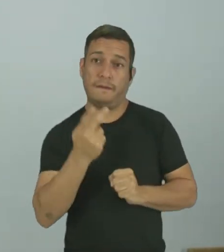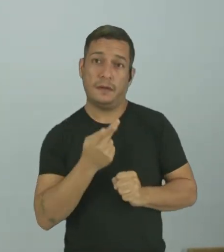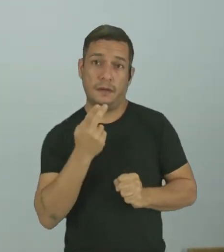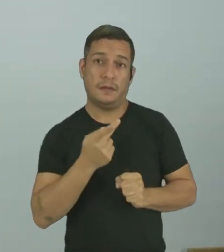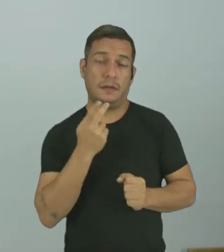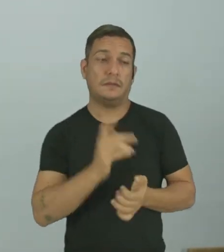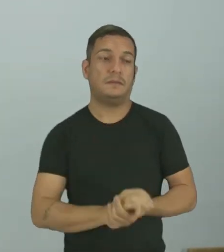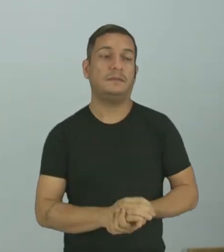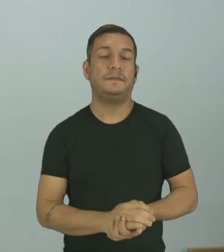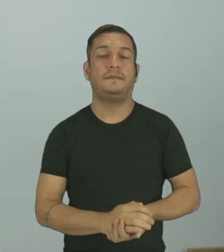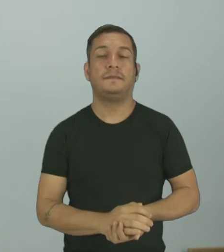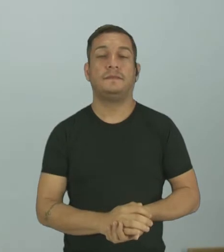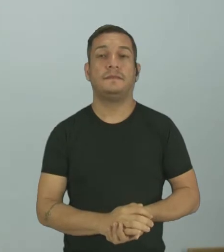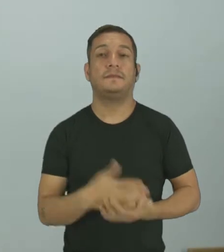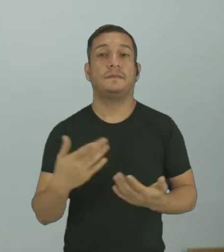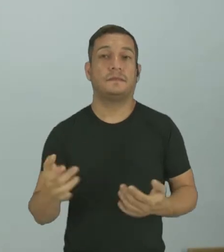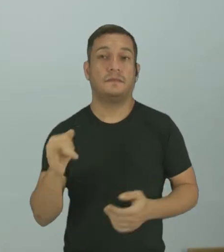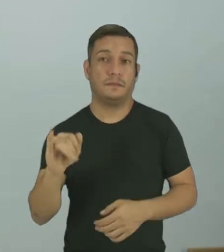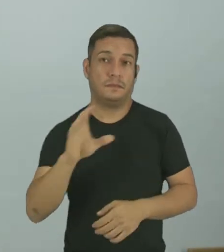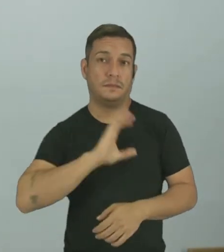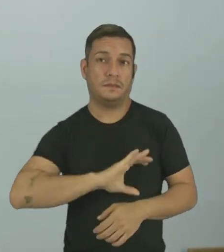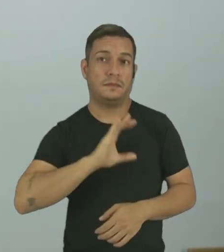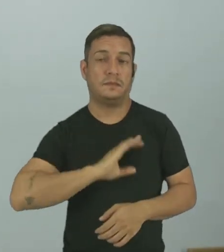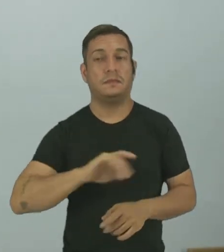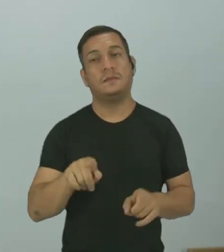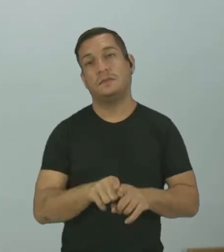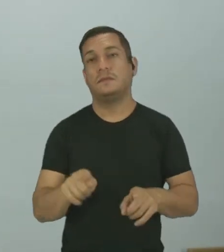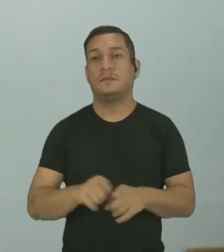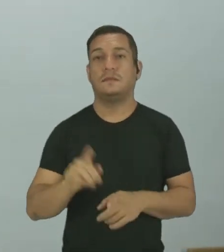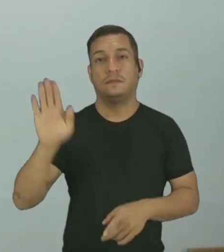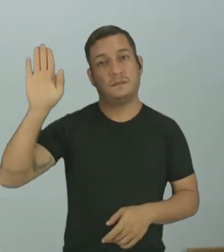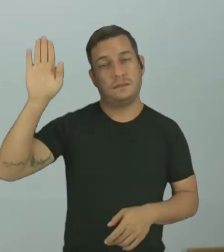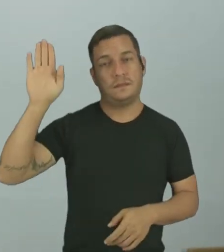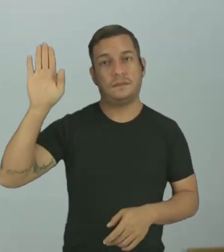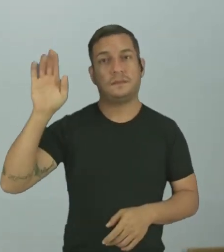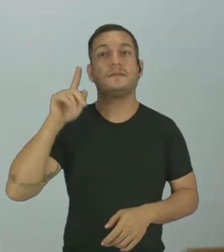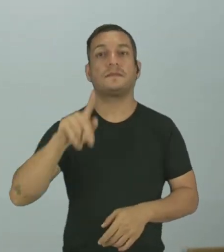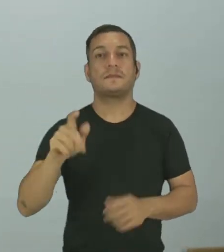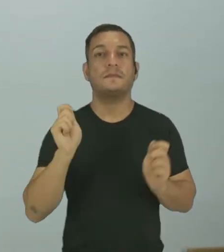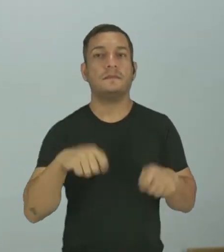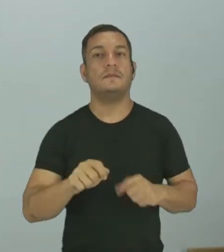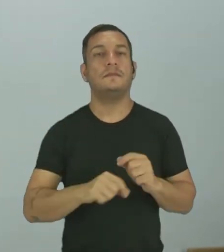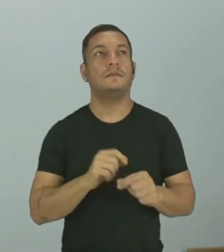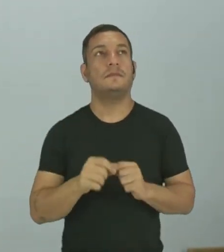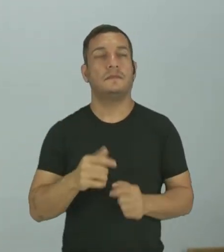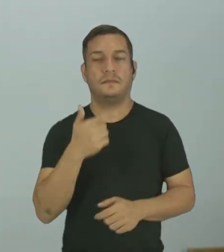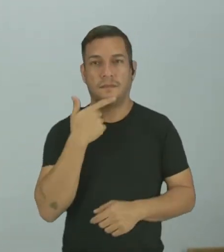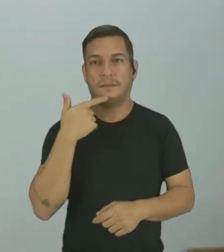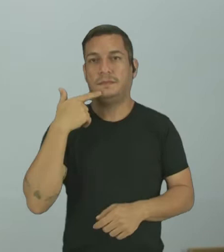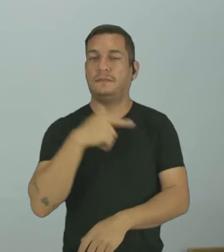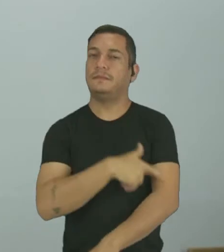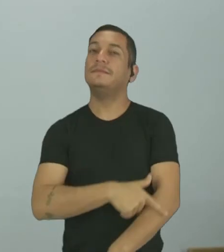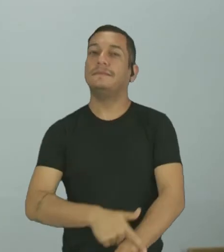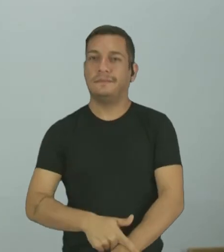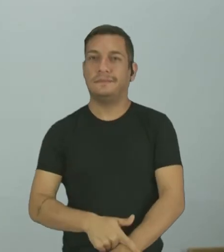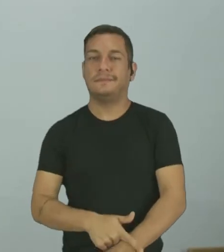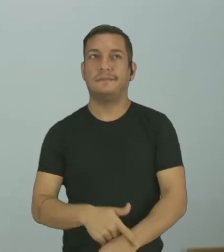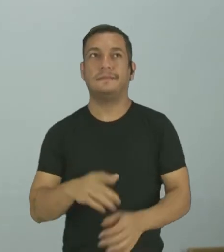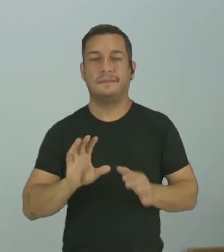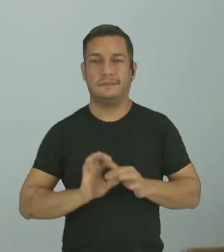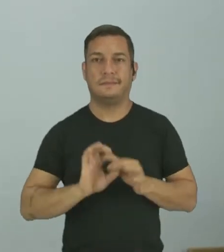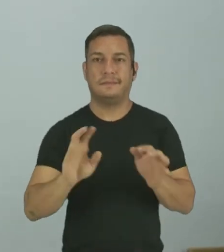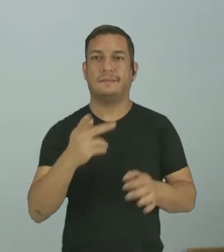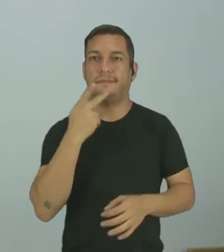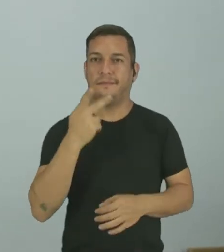falar. Afinal, se o seu colega também levantou a mão, você pode ser gentil e educado com ele, deixando